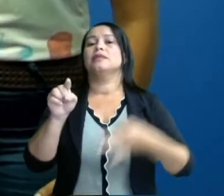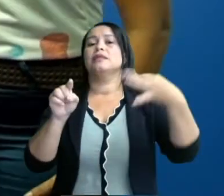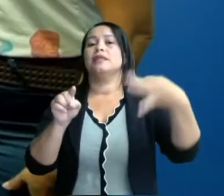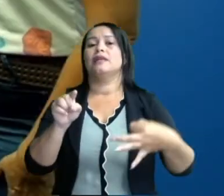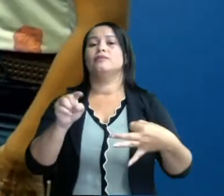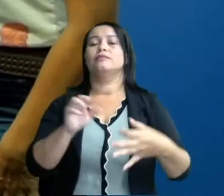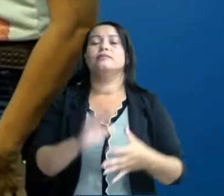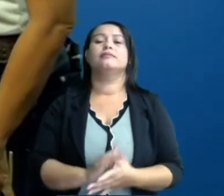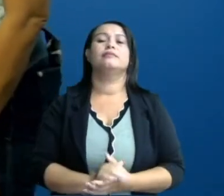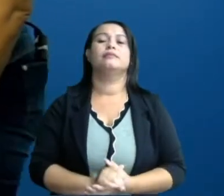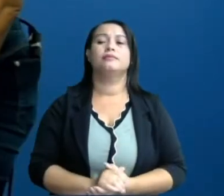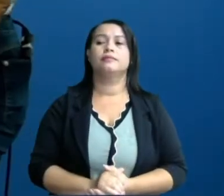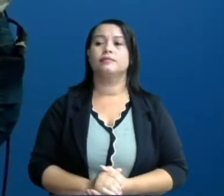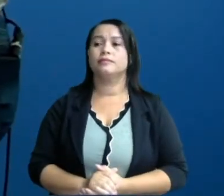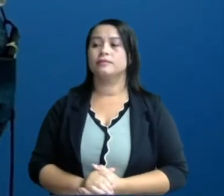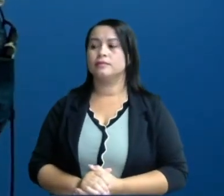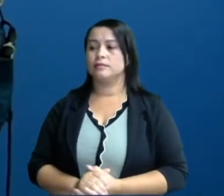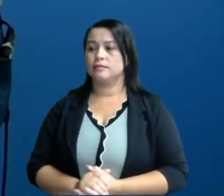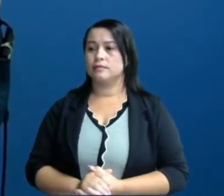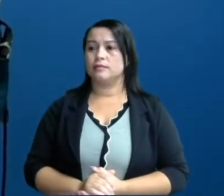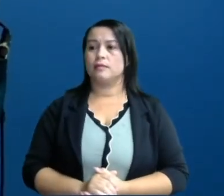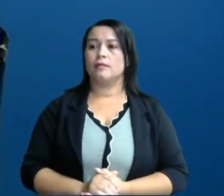Z, tá certo?